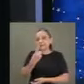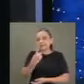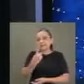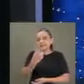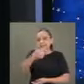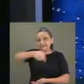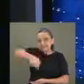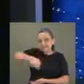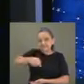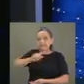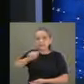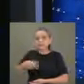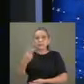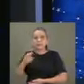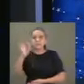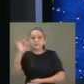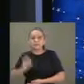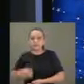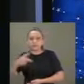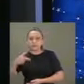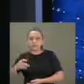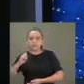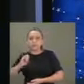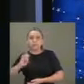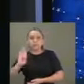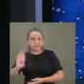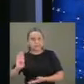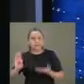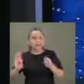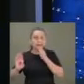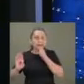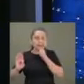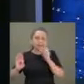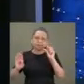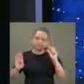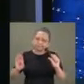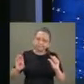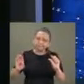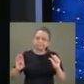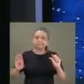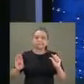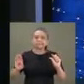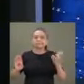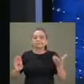17,2% do PIB taxa distante dos